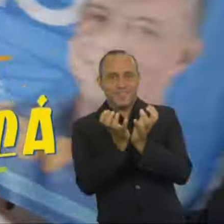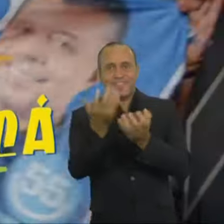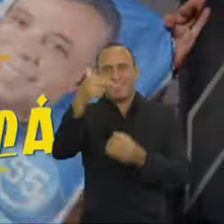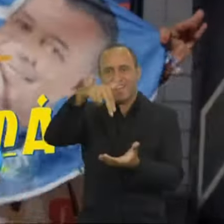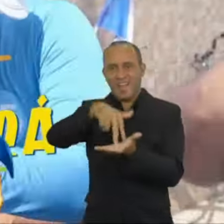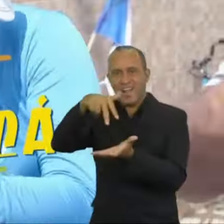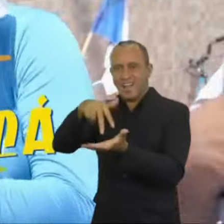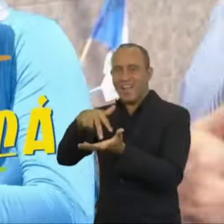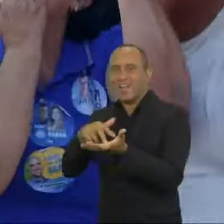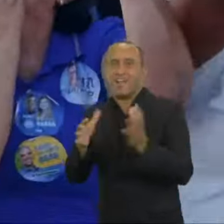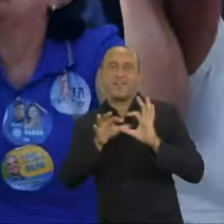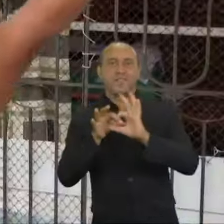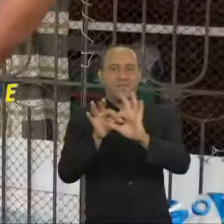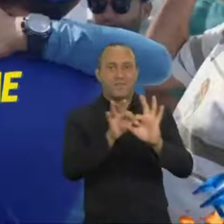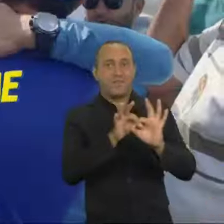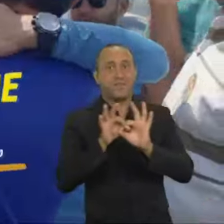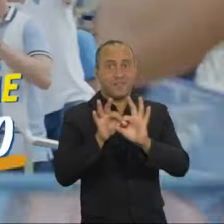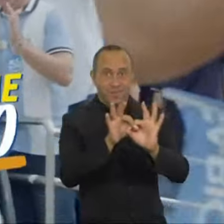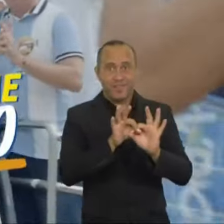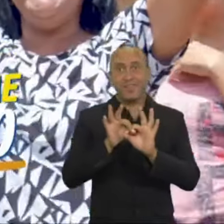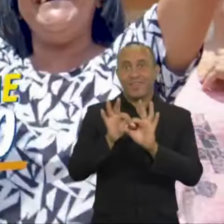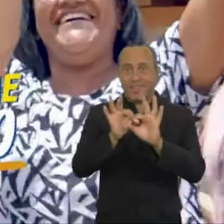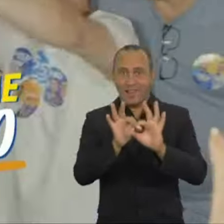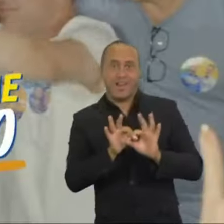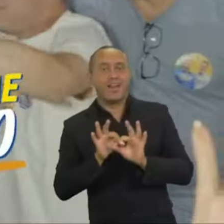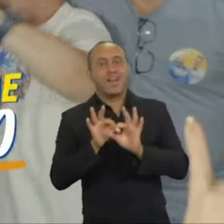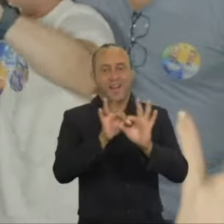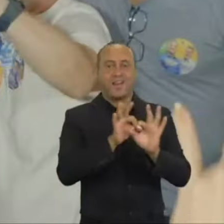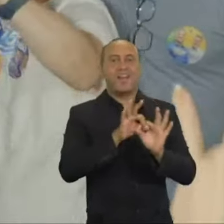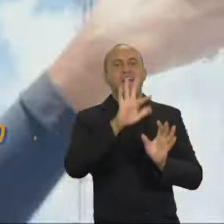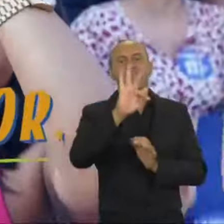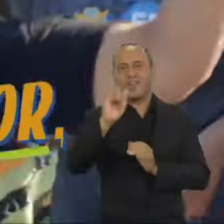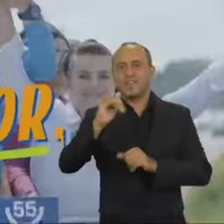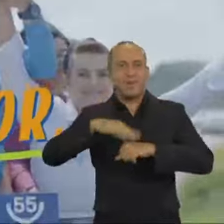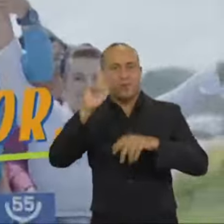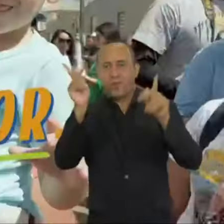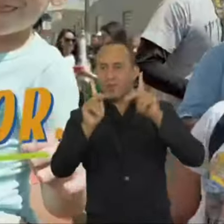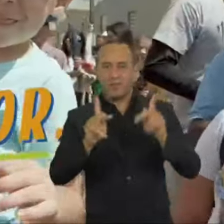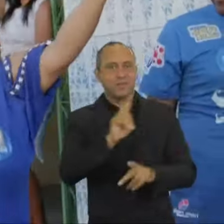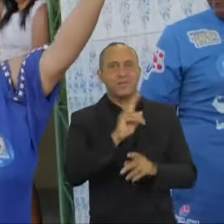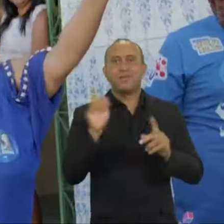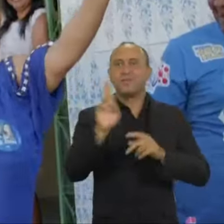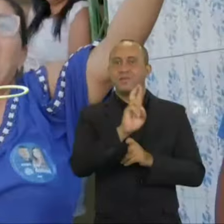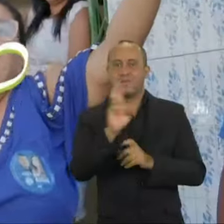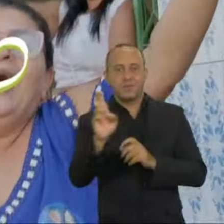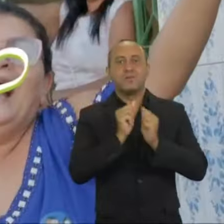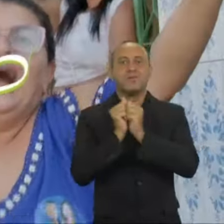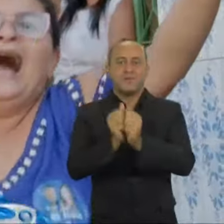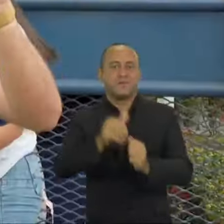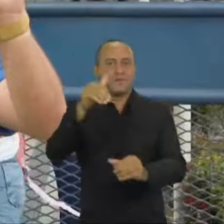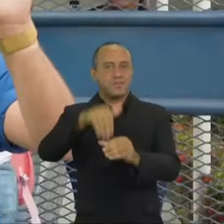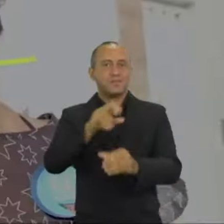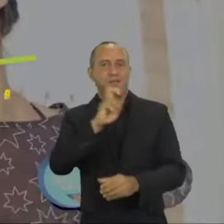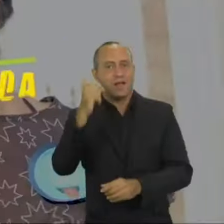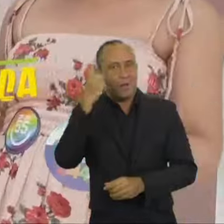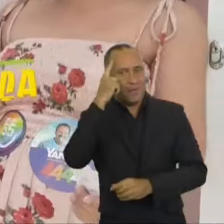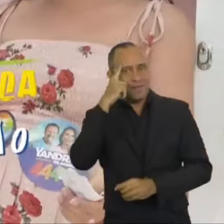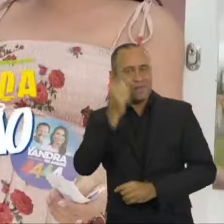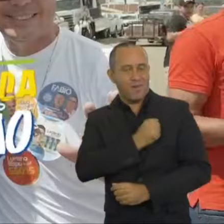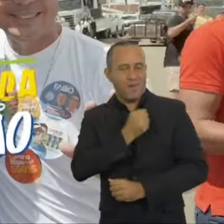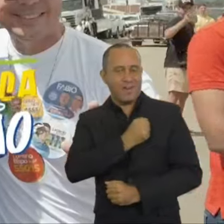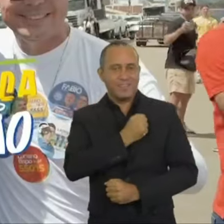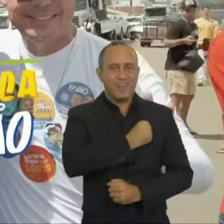pro lado de cá, vem pro time da União. É paz, amor, é bom e paz. É